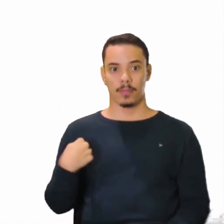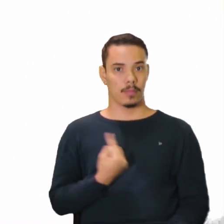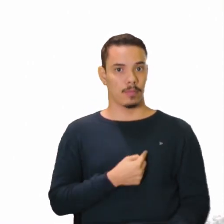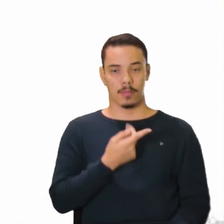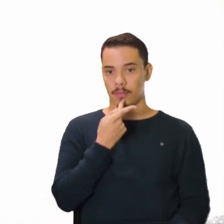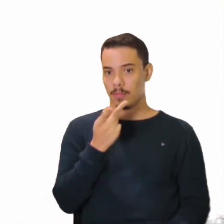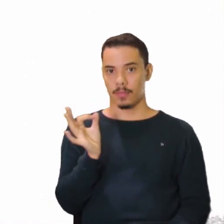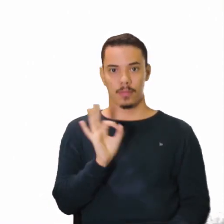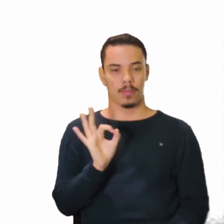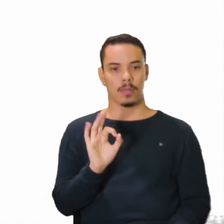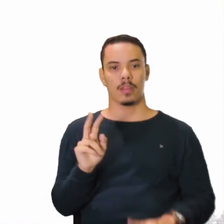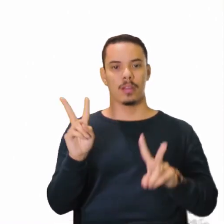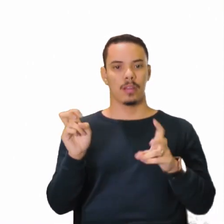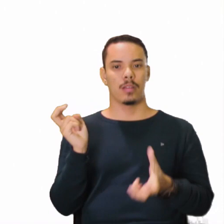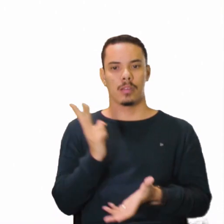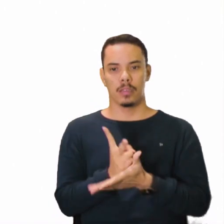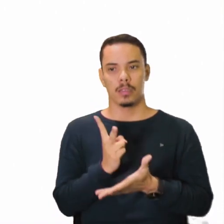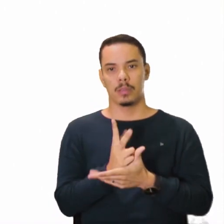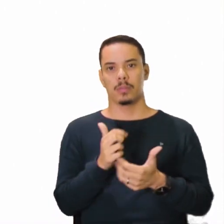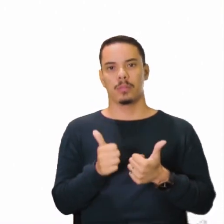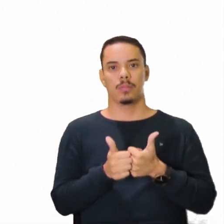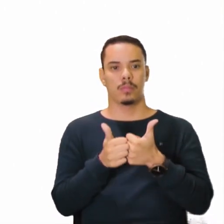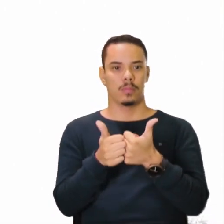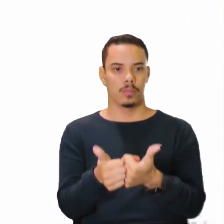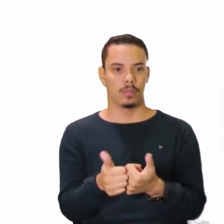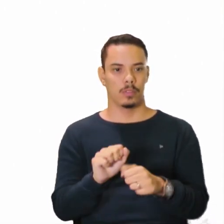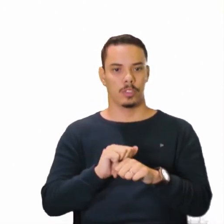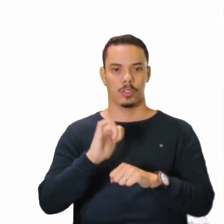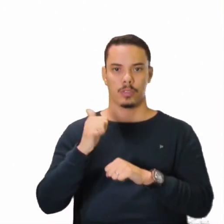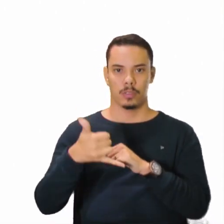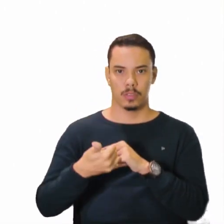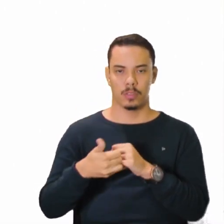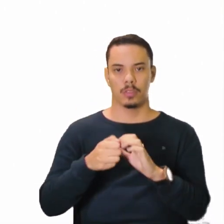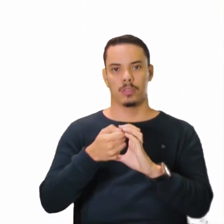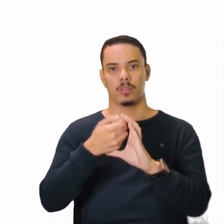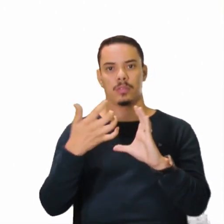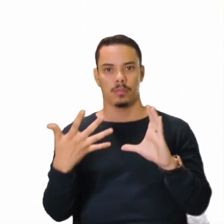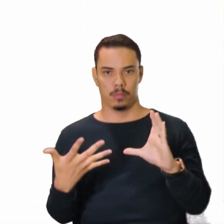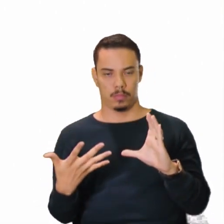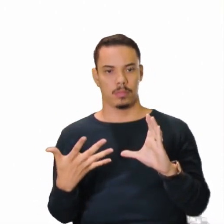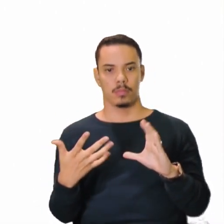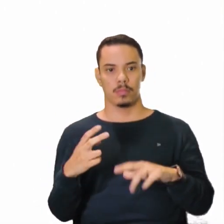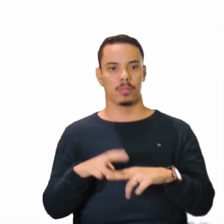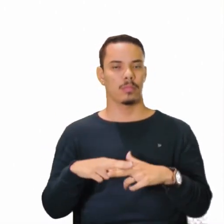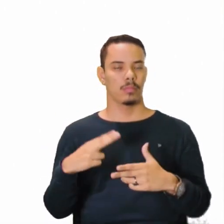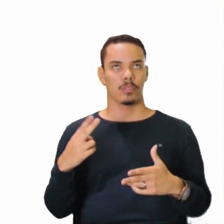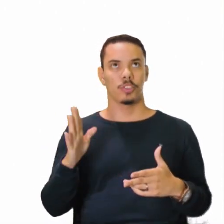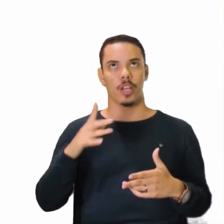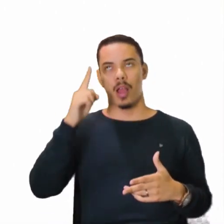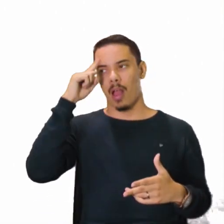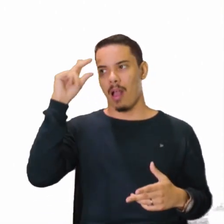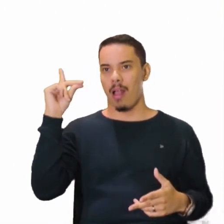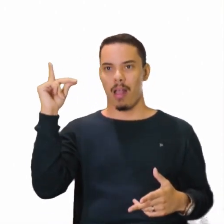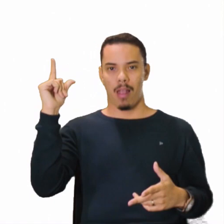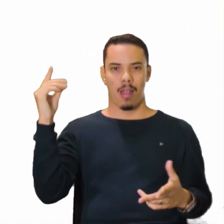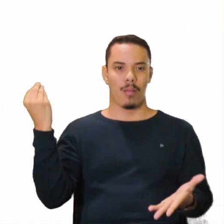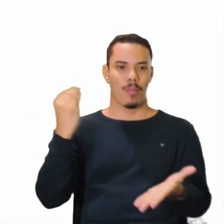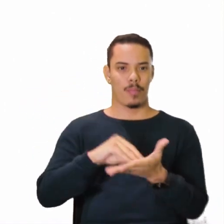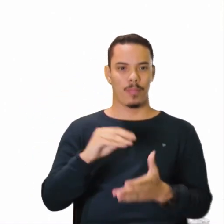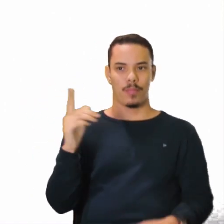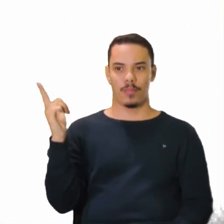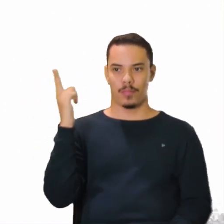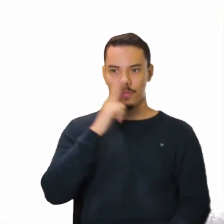questão da sempre vem acompanhado de um adjetivo, de uma característica. É claro que ele matou a